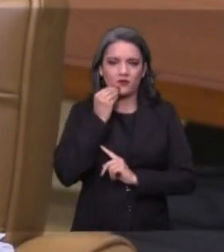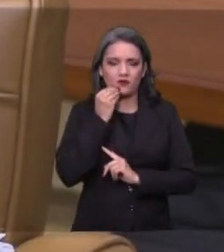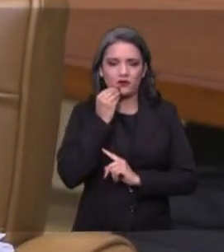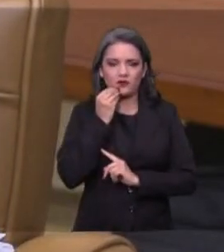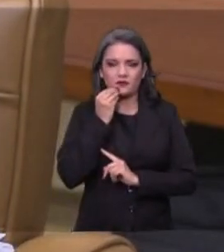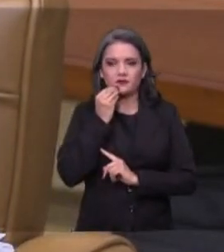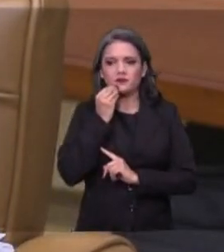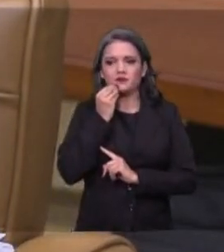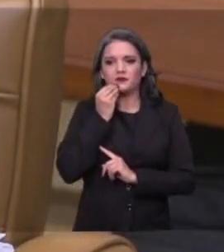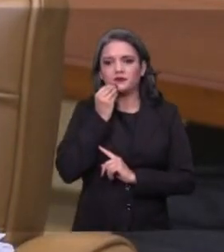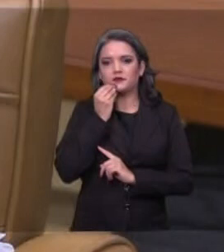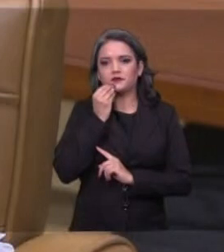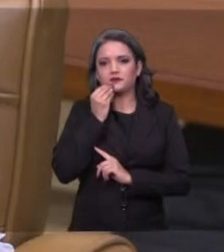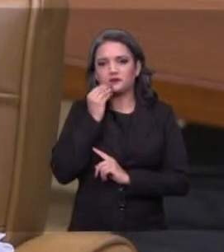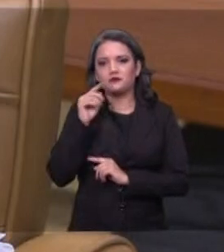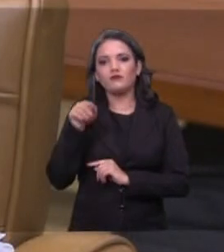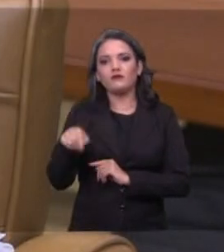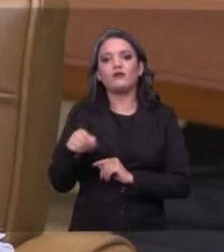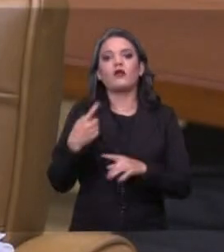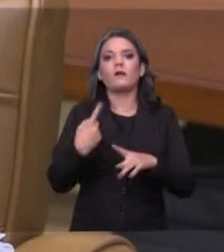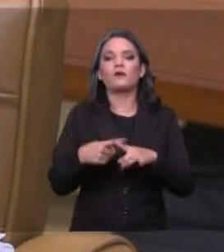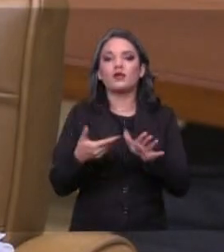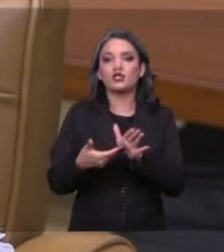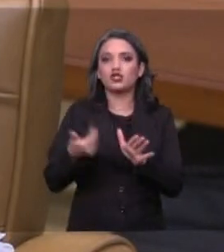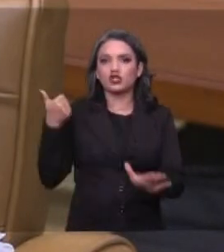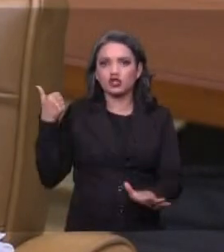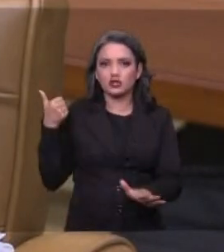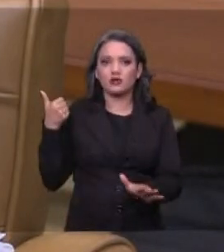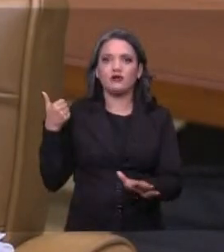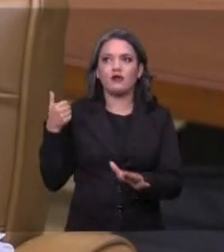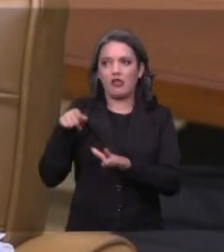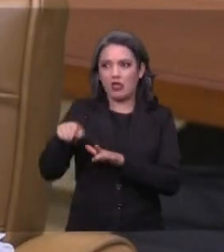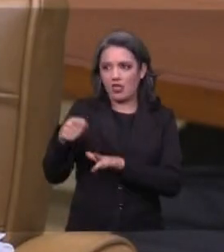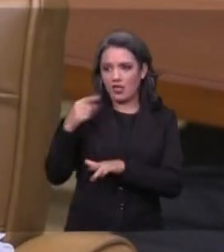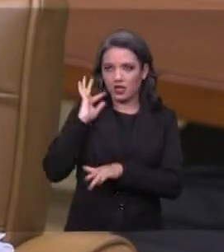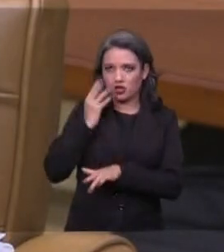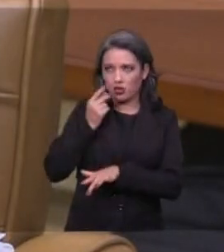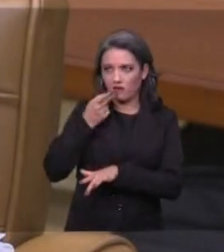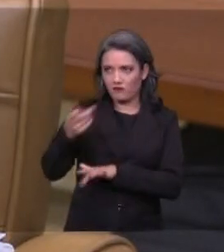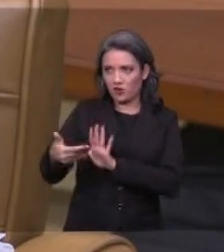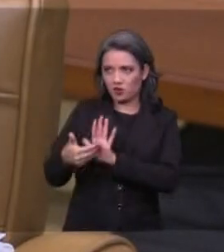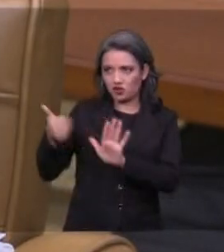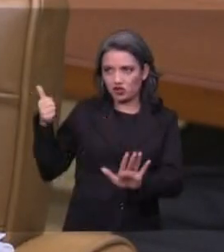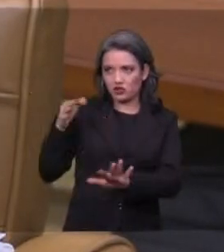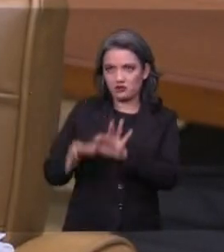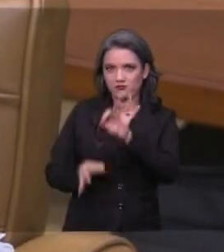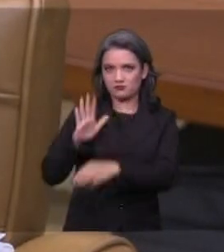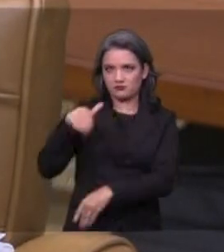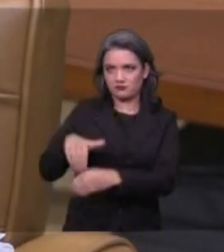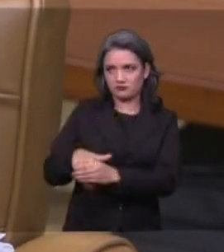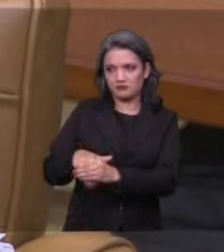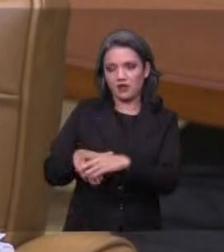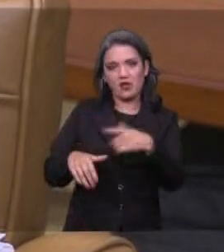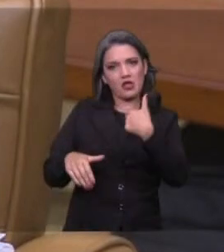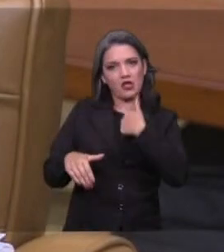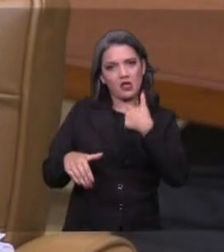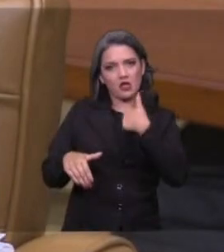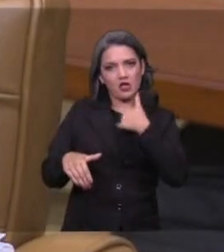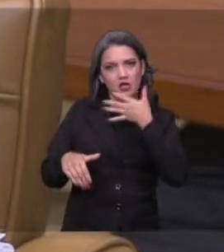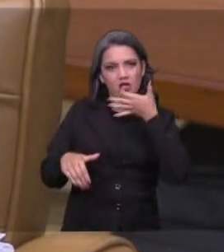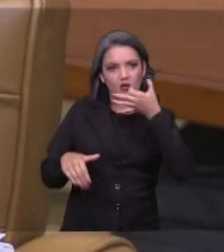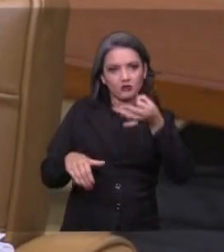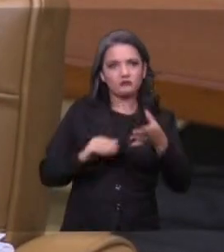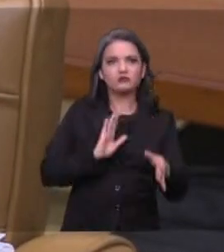ministro Toffoli é a exclusão no caso de competência da Justiça Eleitoral, que acho que foi também